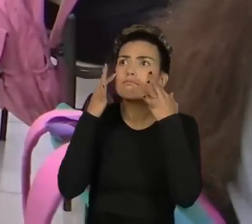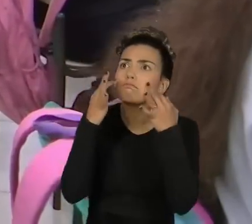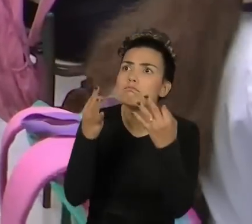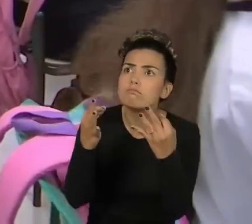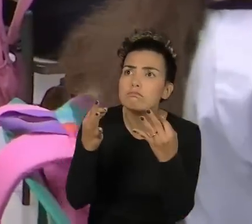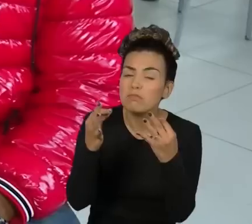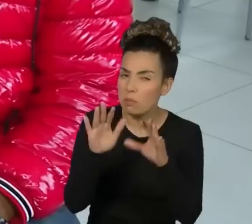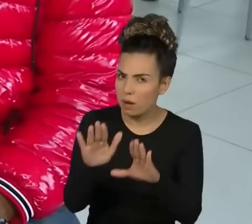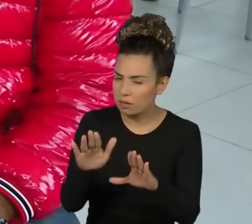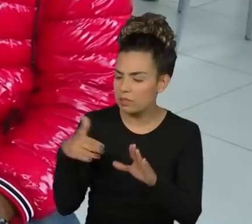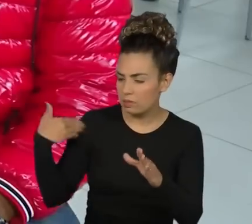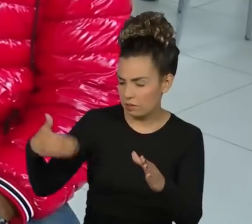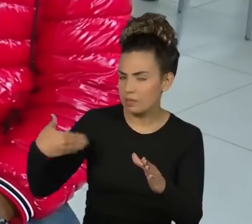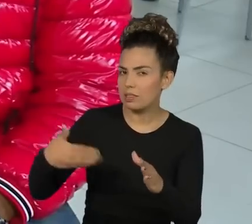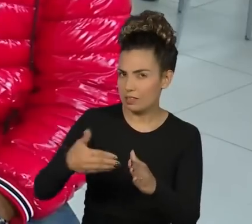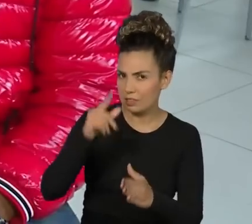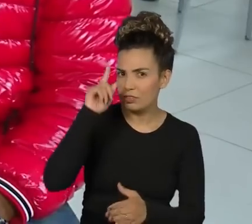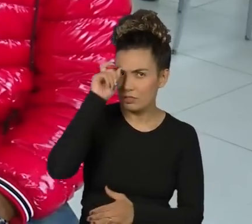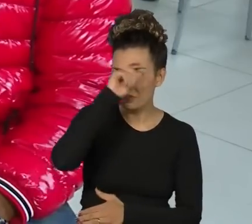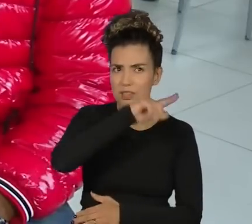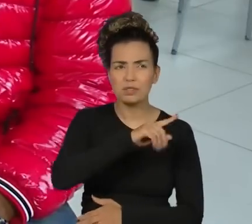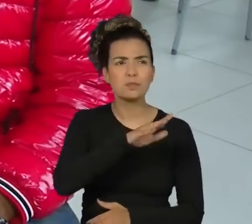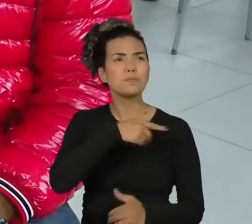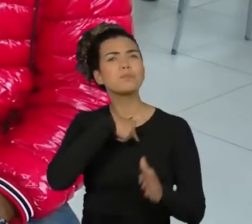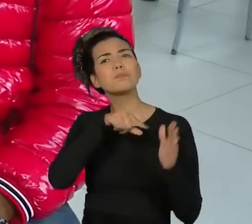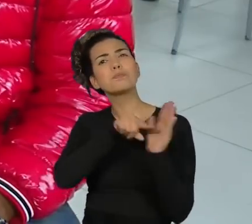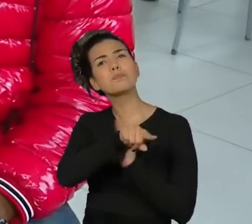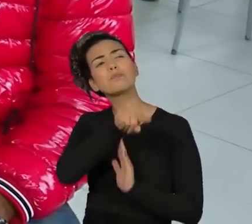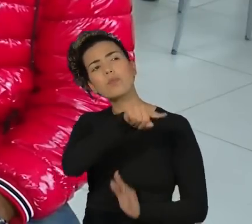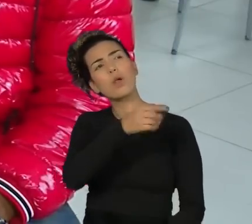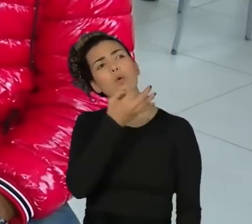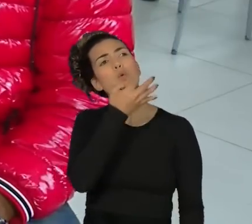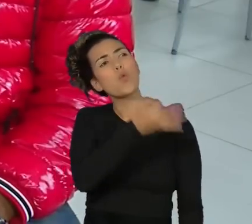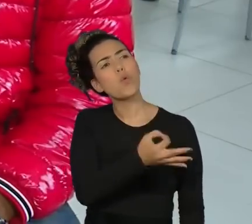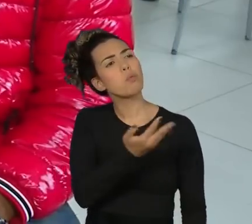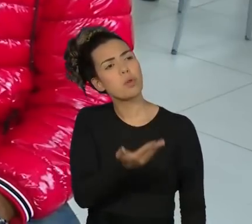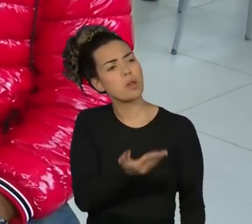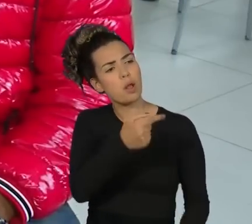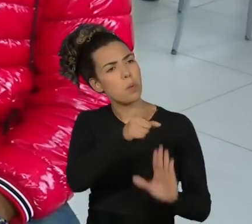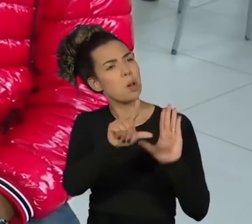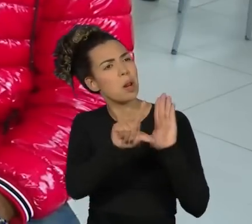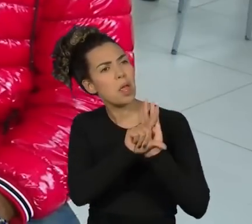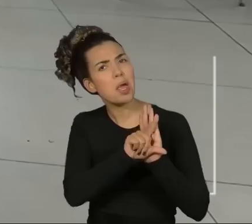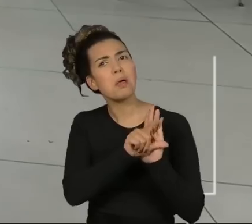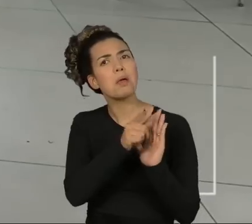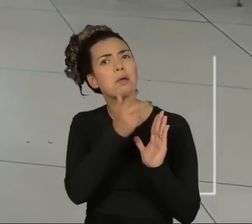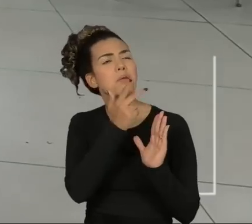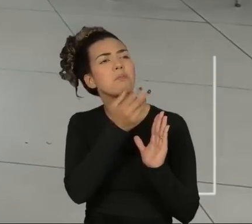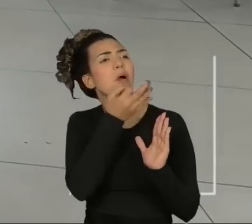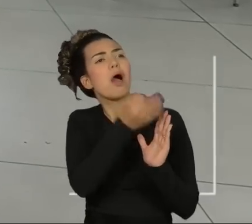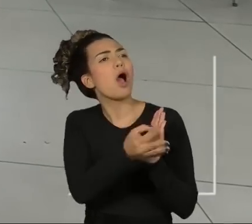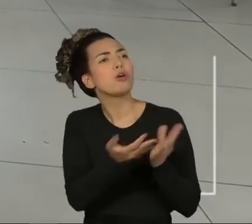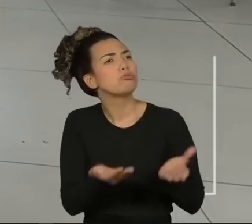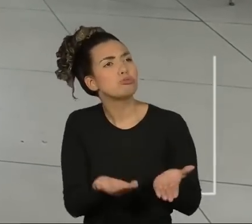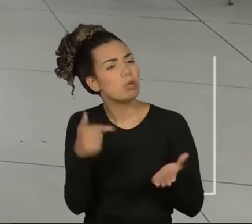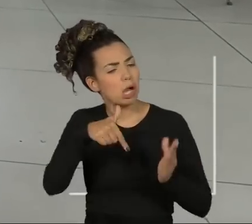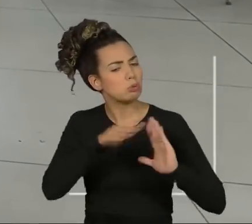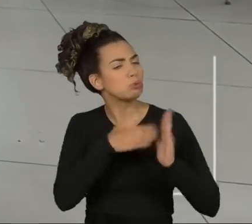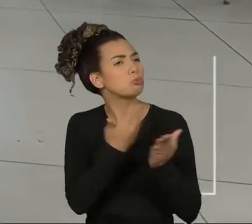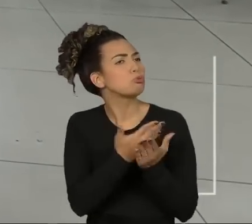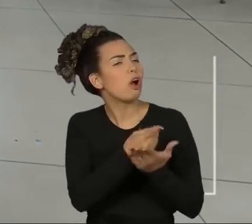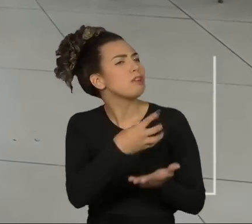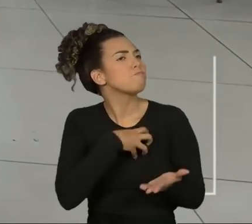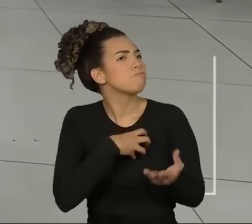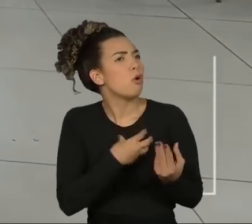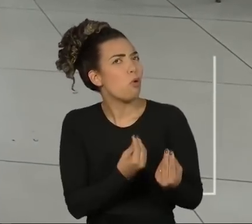esse processo. Robson, qual é a sua opinião sobre a lei e como ela está mudando a escola? Ela veio muito mais no momento